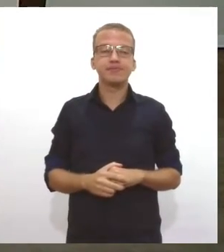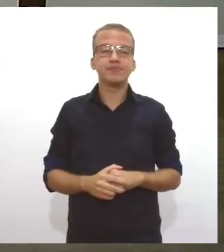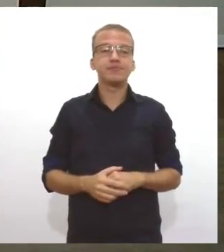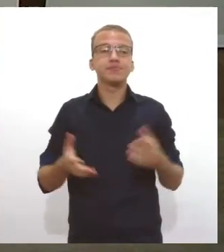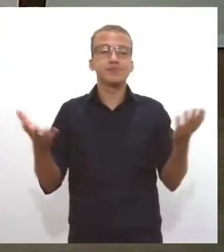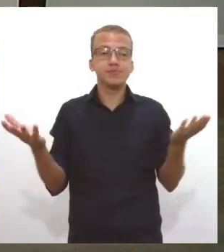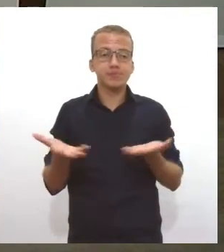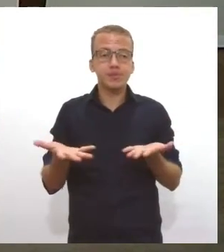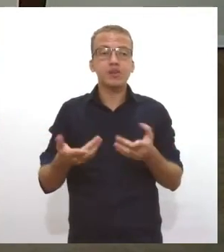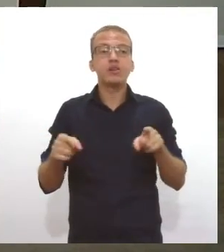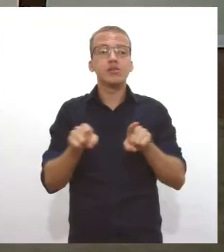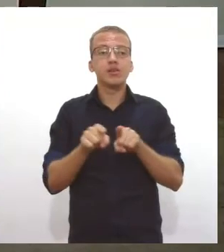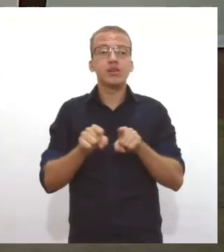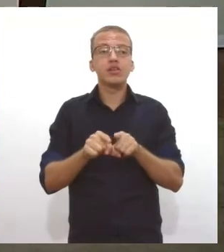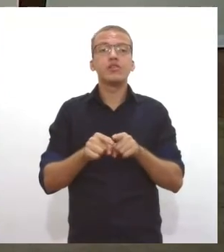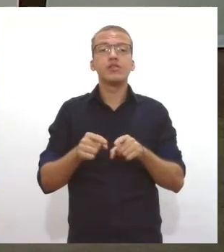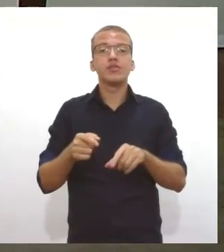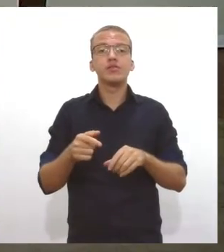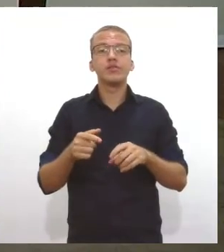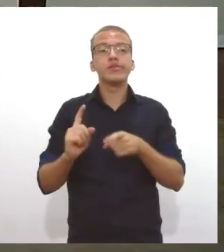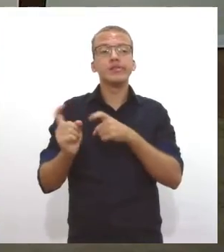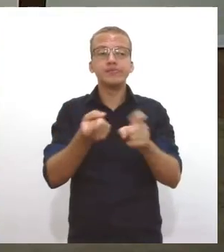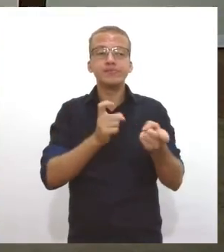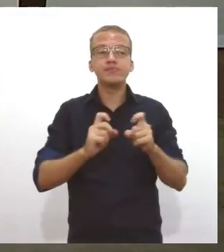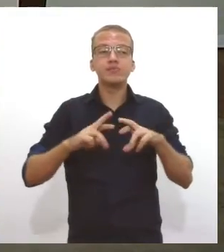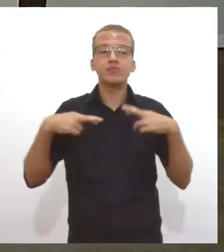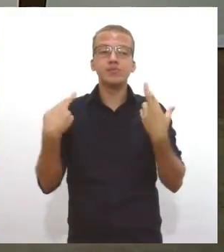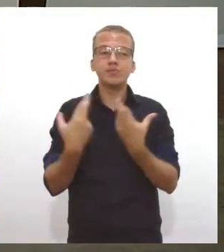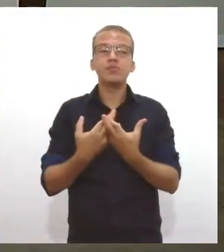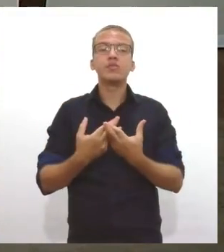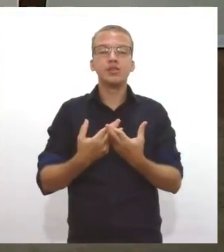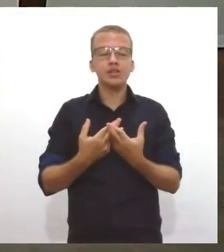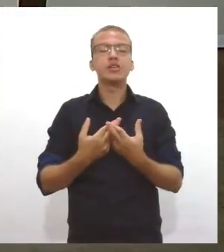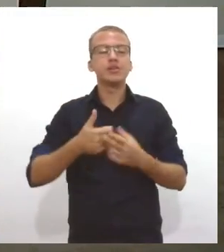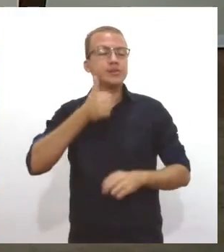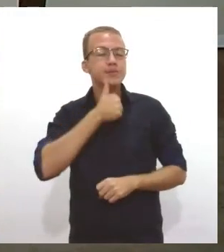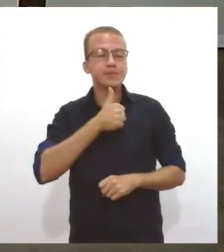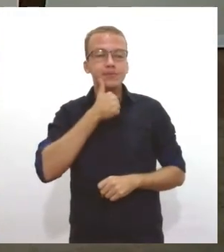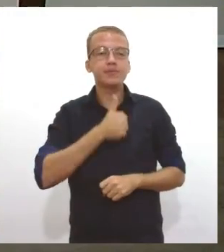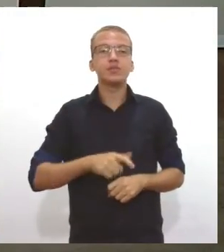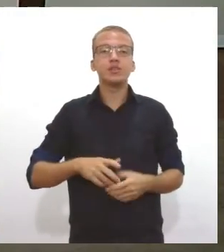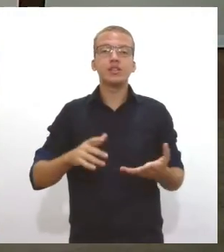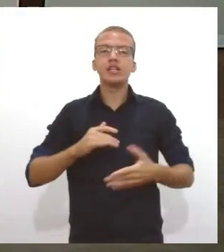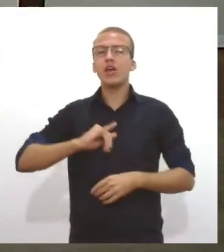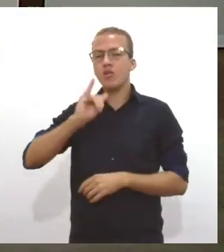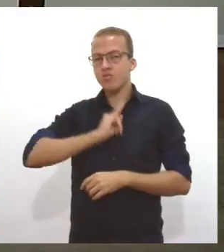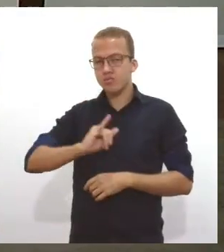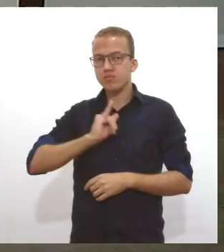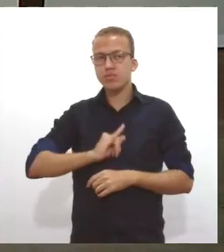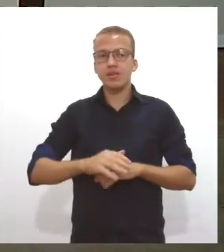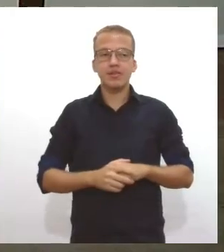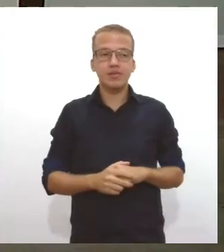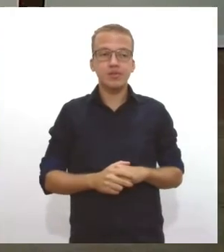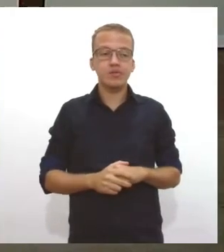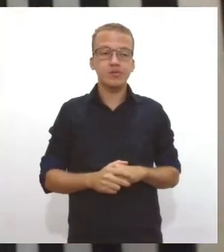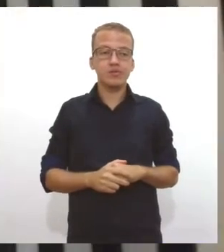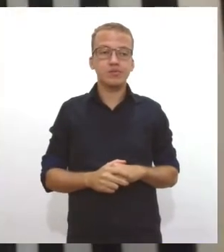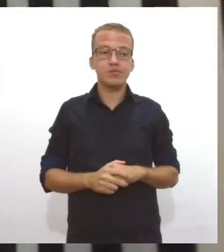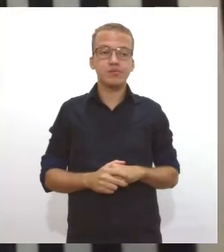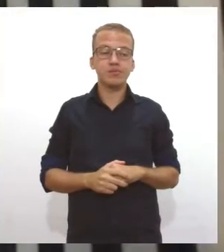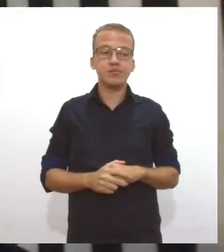mesmo eu estava participando da reunião da bancada feminina que no intervalo da sessão antes do nosso programa sem querer